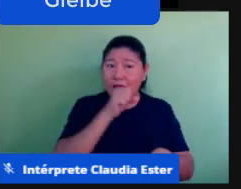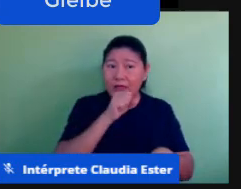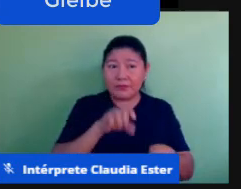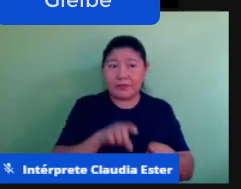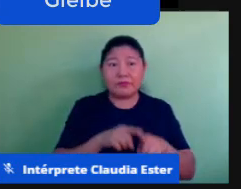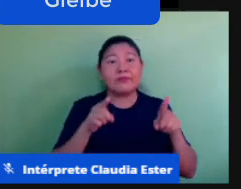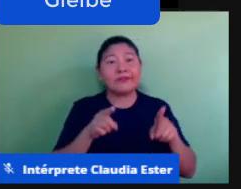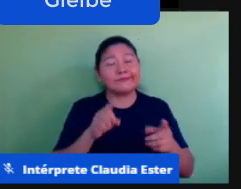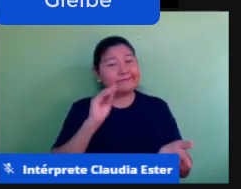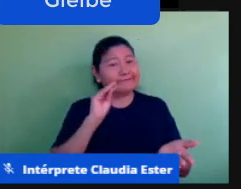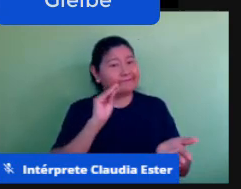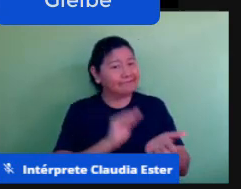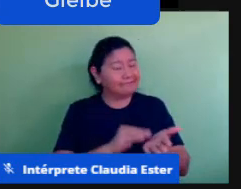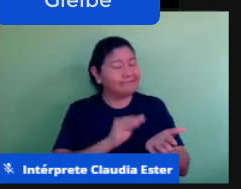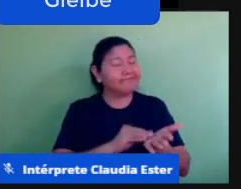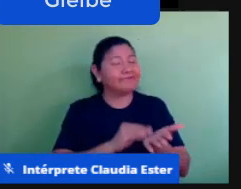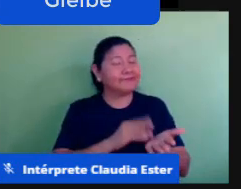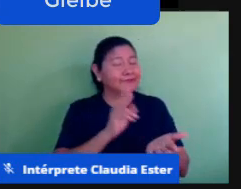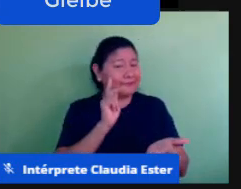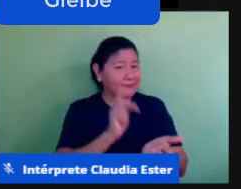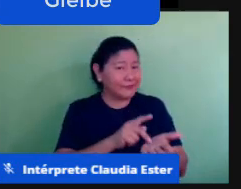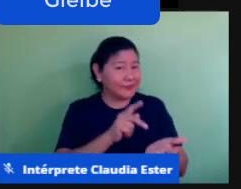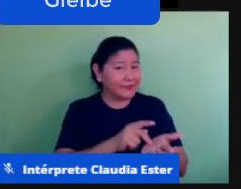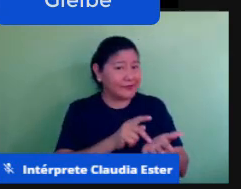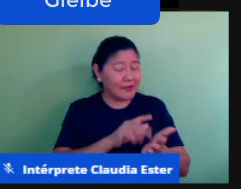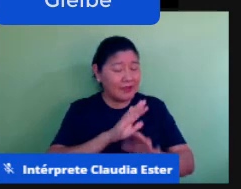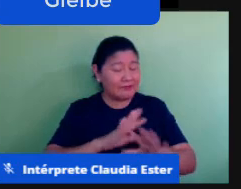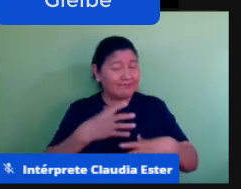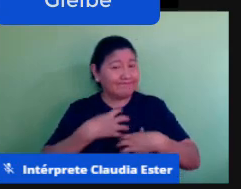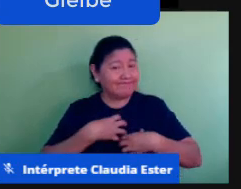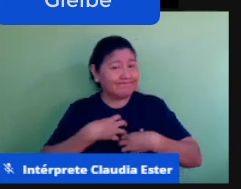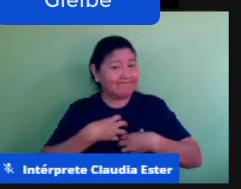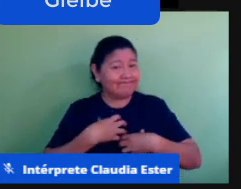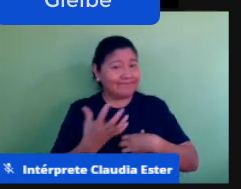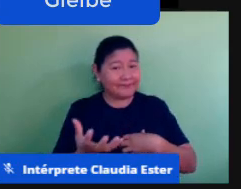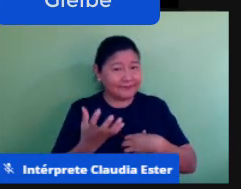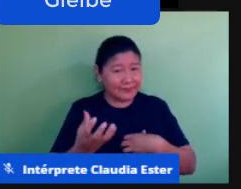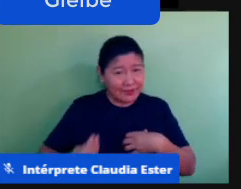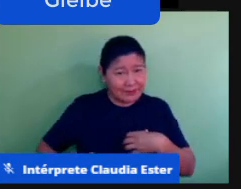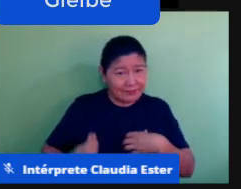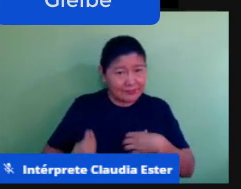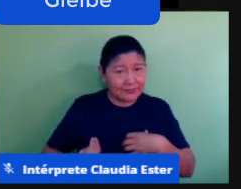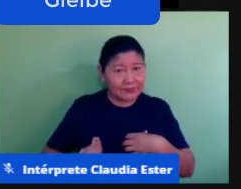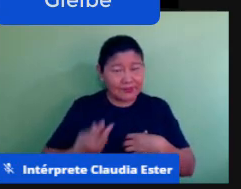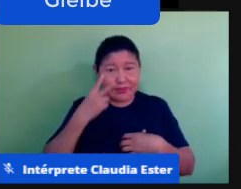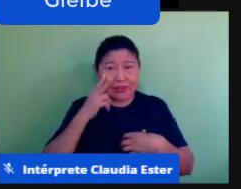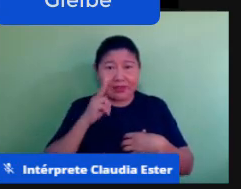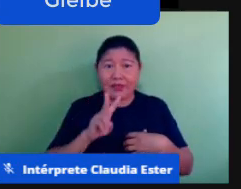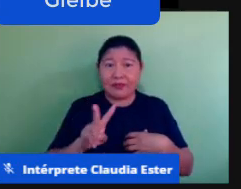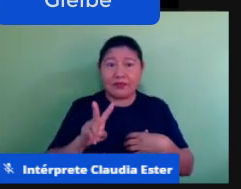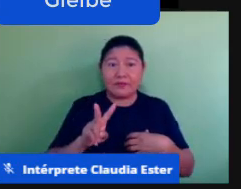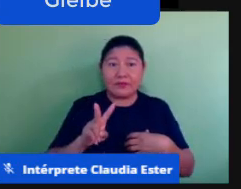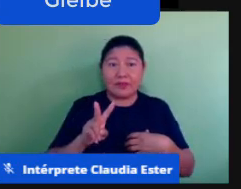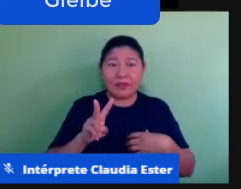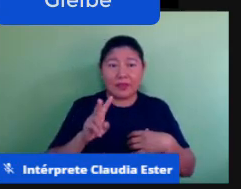a gente, né? E quanto é gostoso a gente ver como que pode contribuir um com o outro.